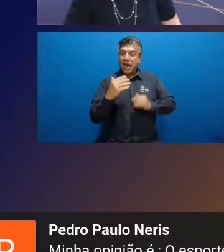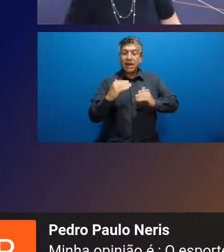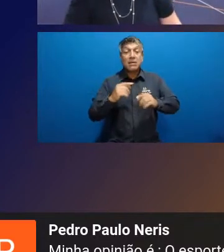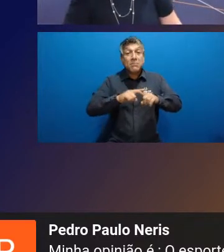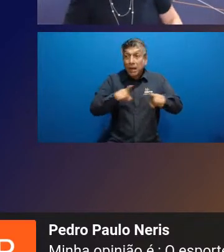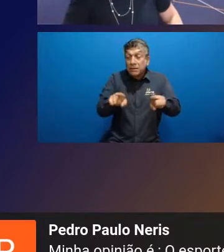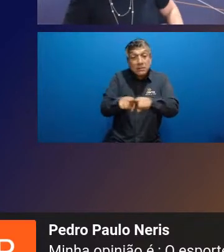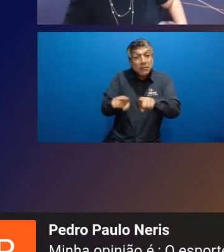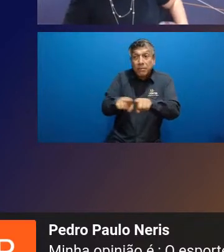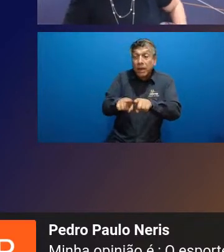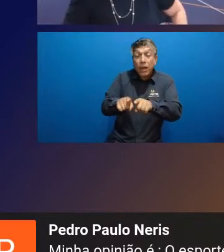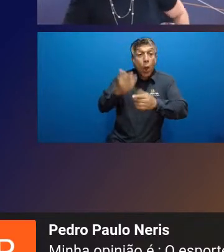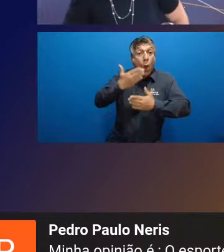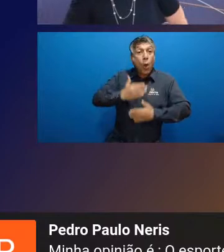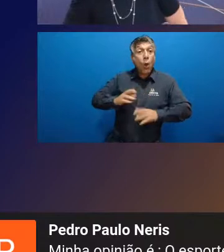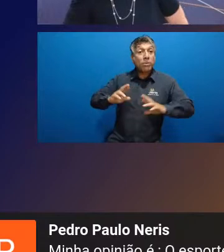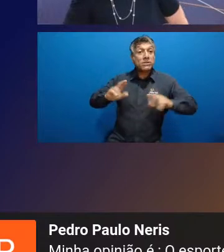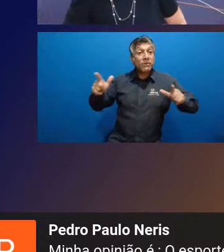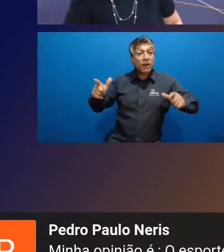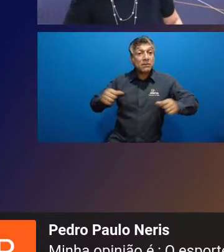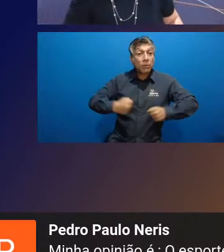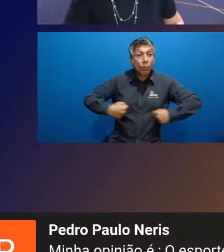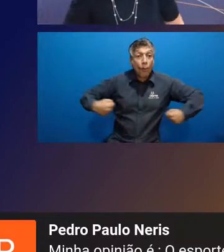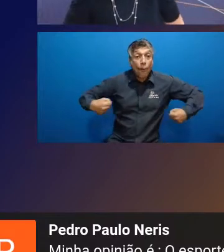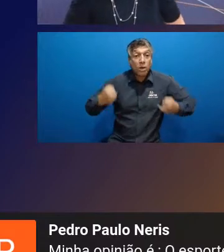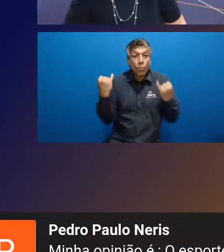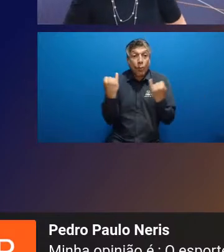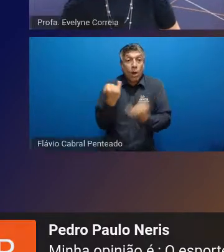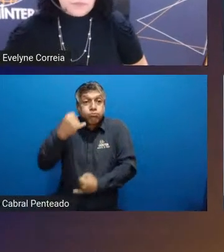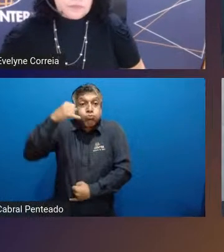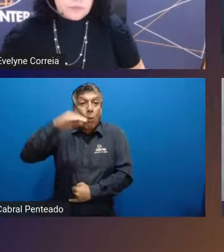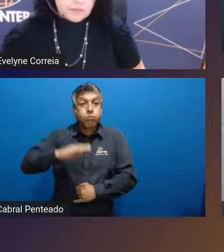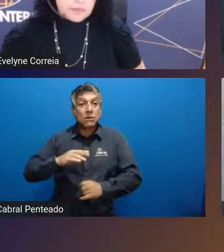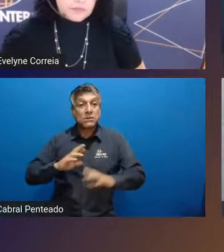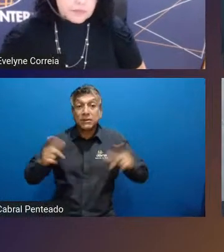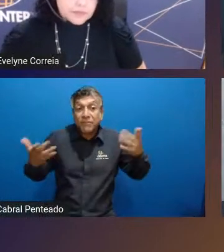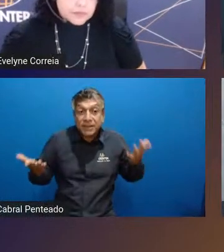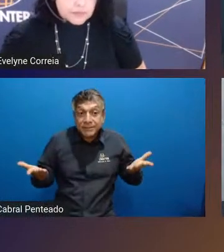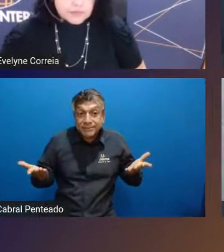também com esses corpos que fogem desse padrão, né?